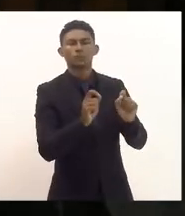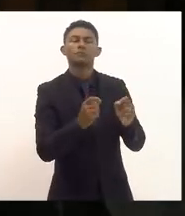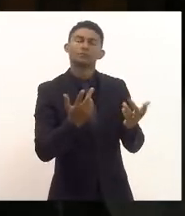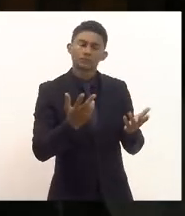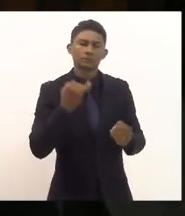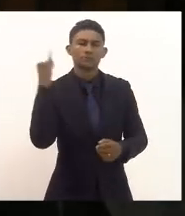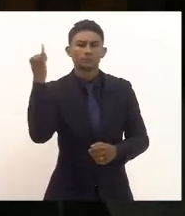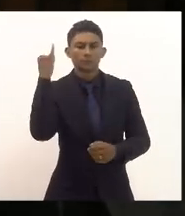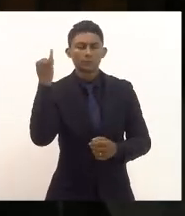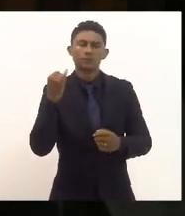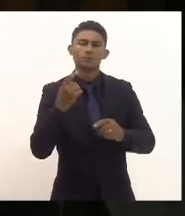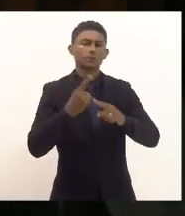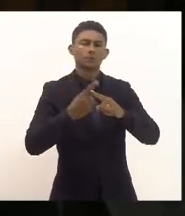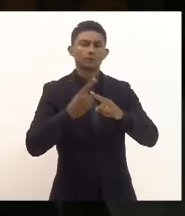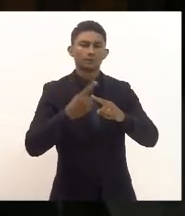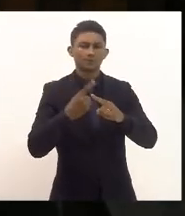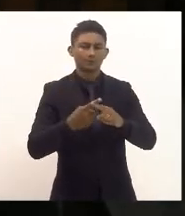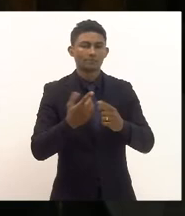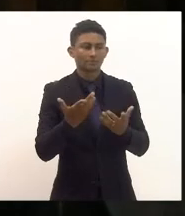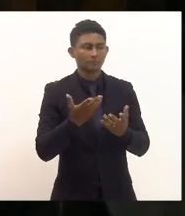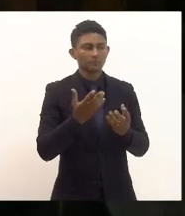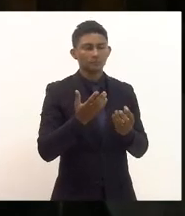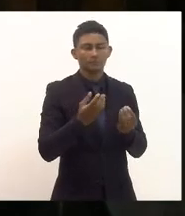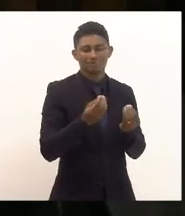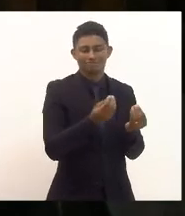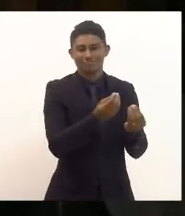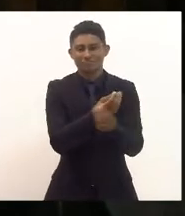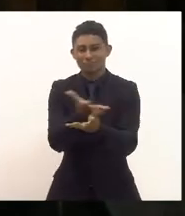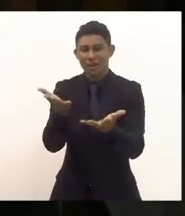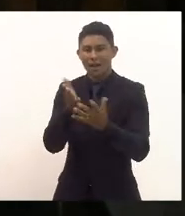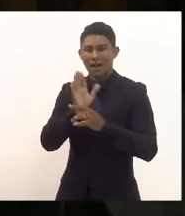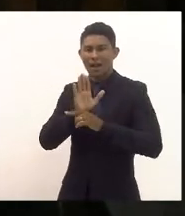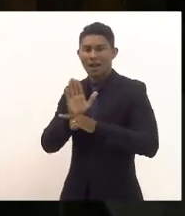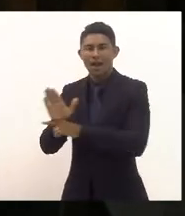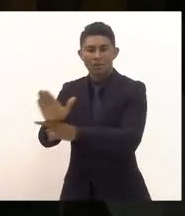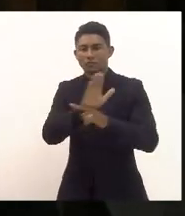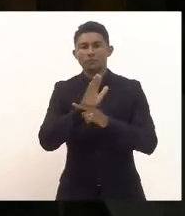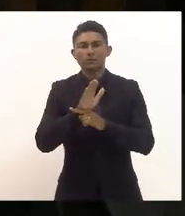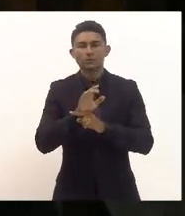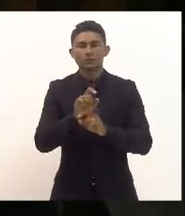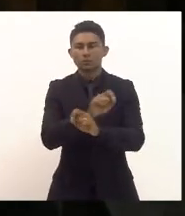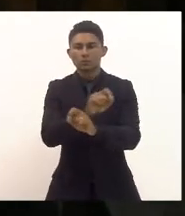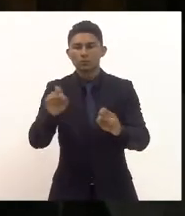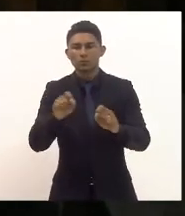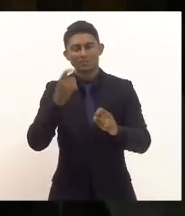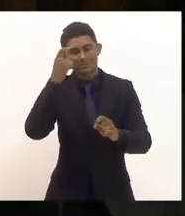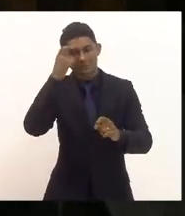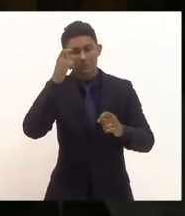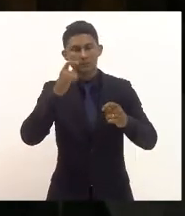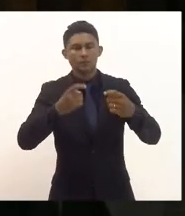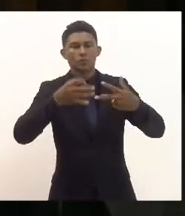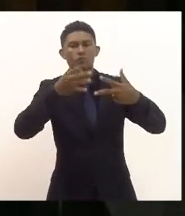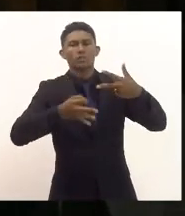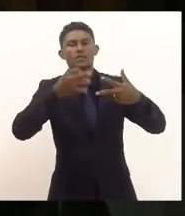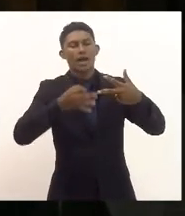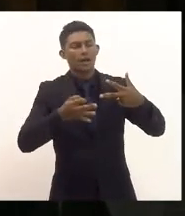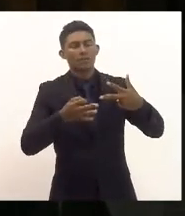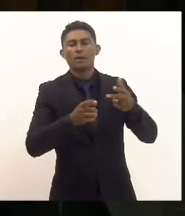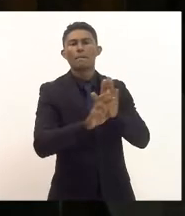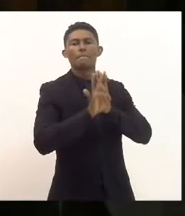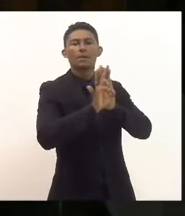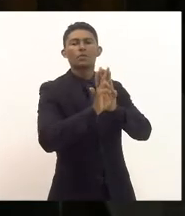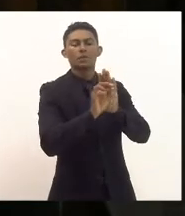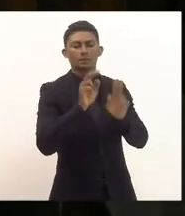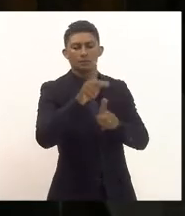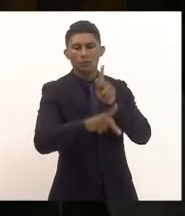dá acesso e principalmente uma representatividade no judiciário da camada mais pobre